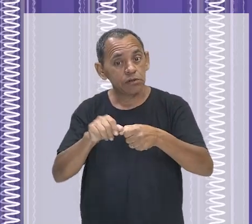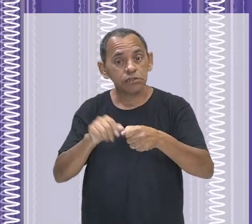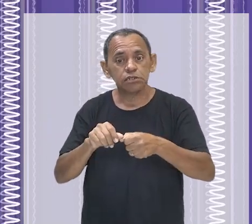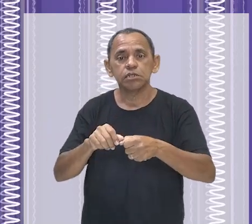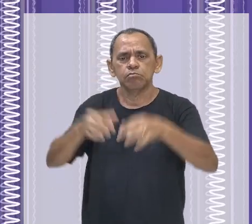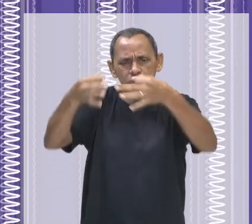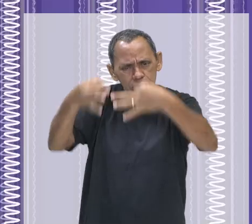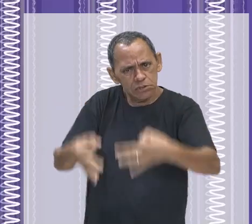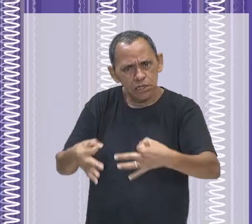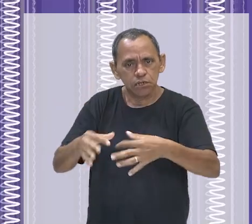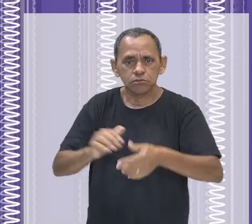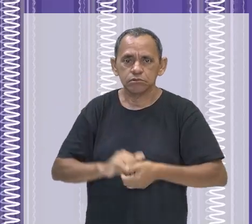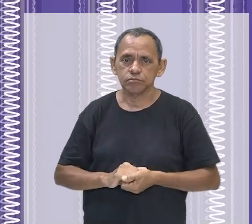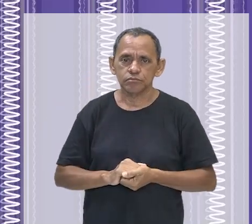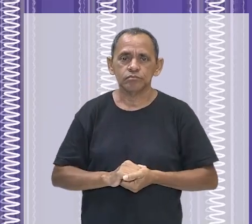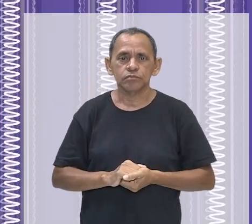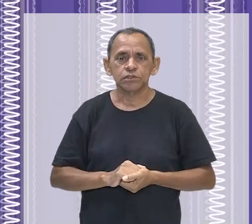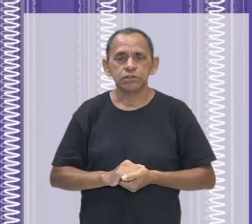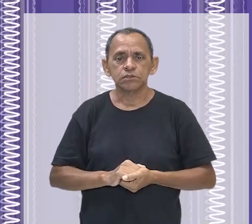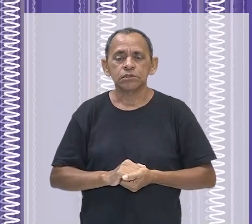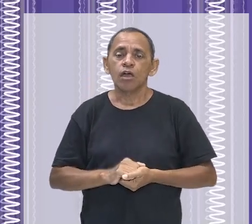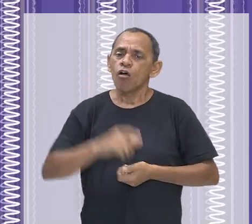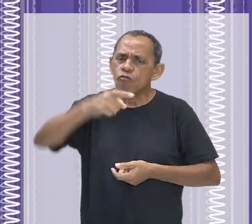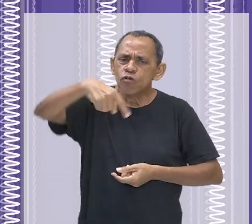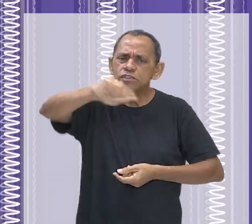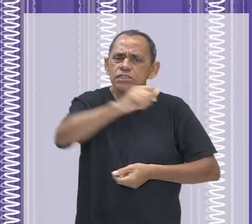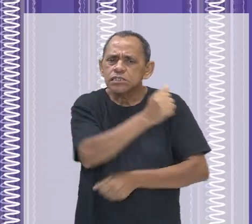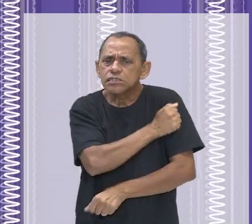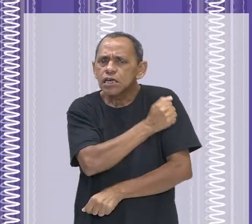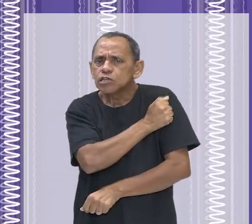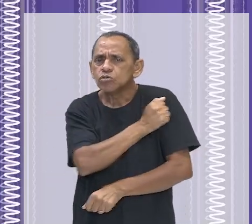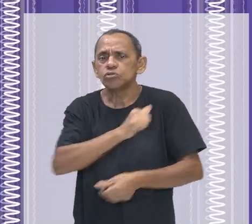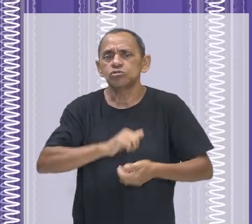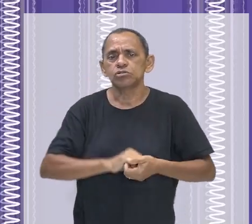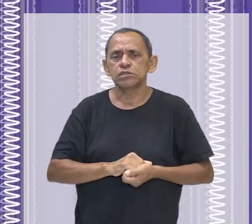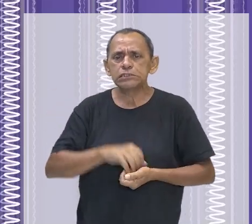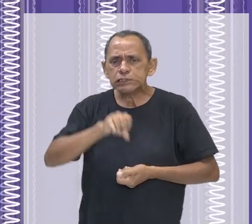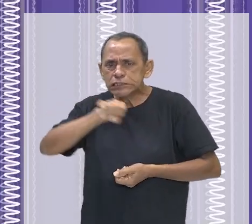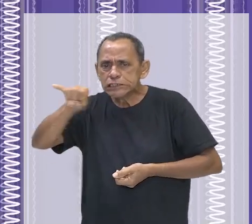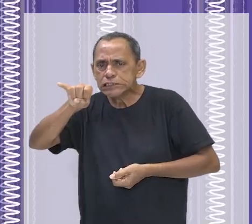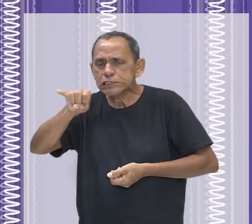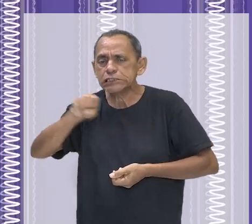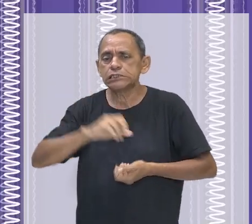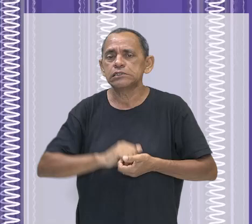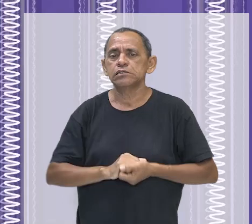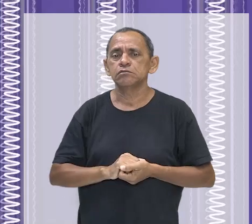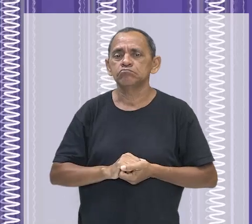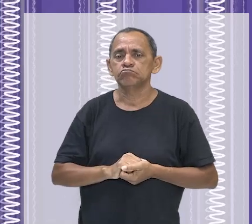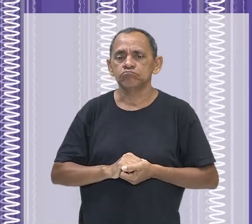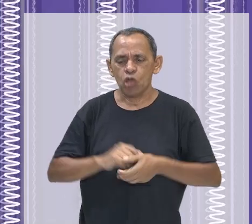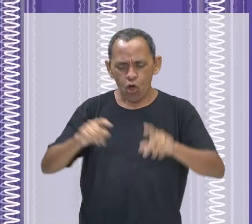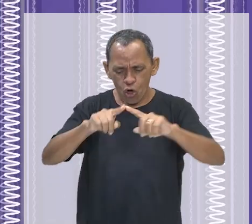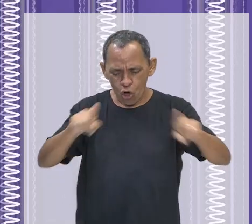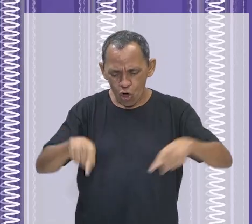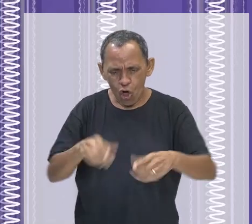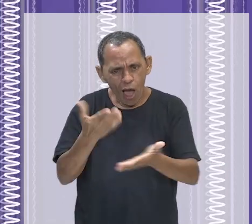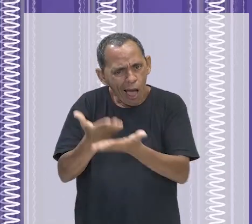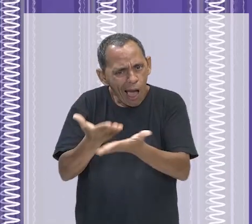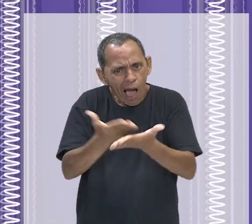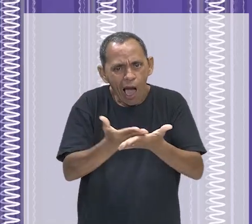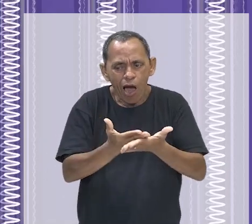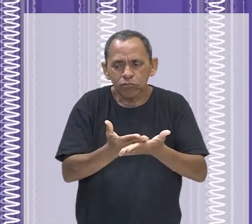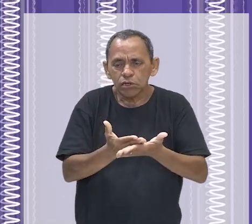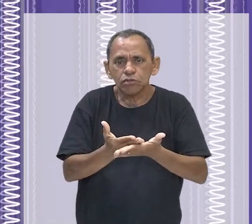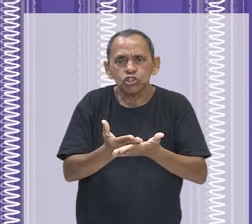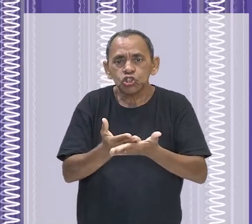aluna, se de repente você tivesse, por exemplo, uma sala de aula, e nessa